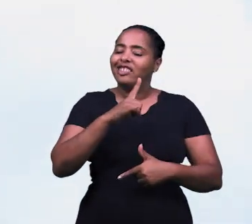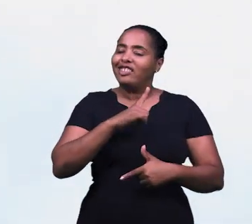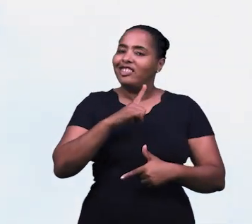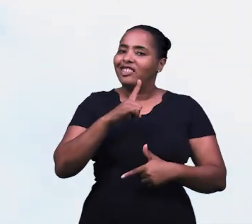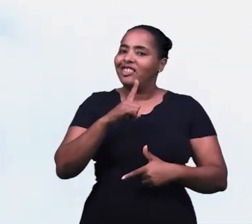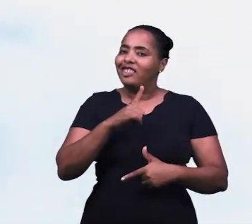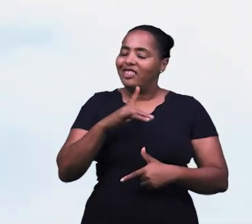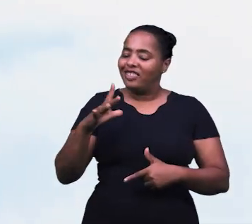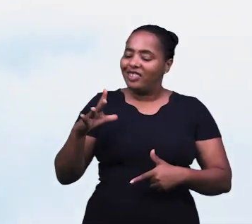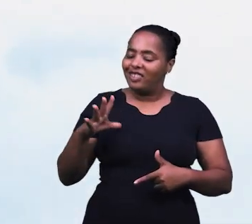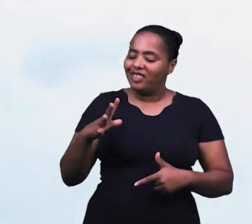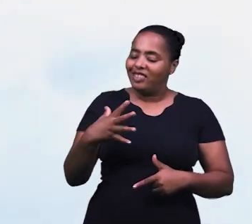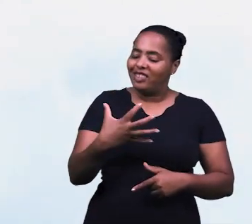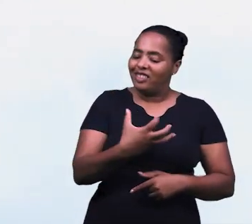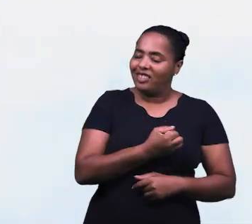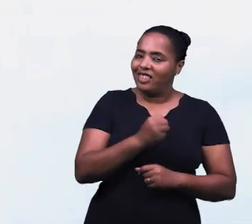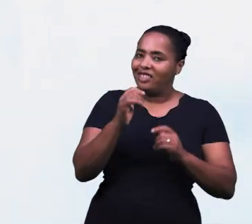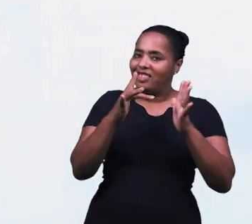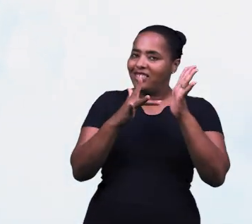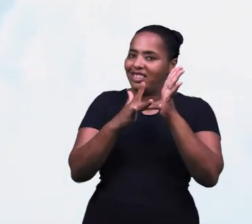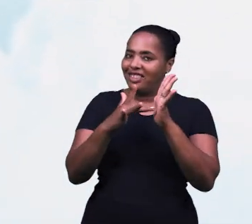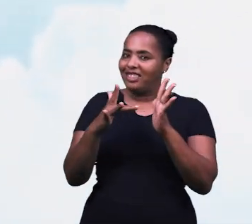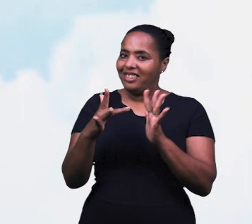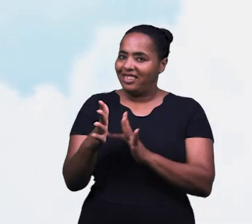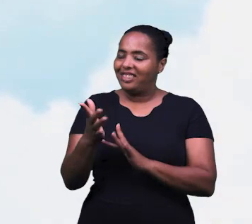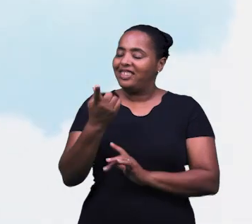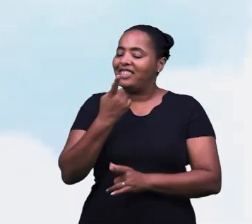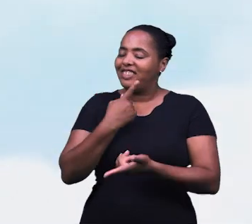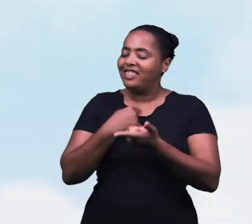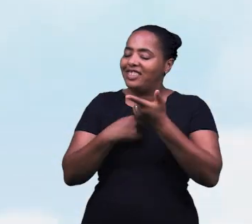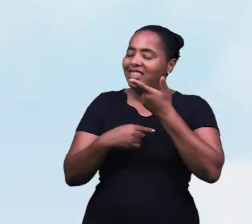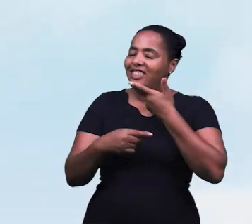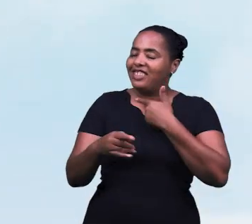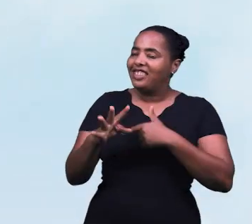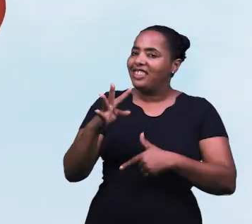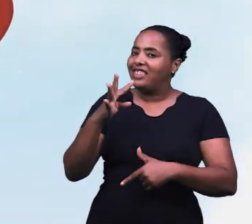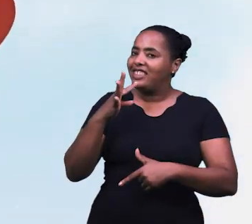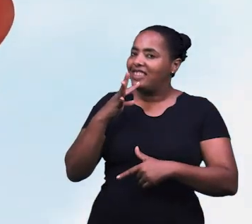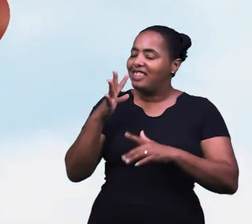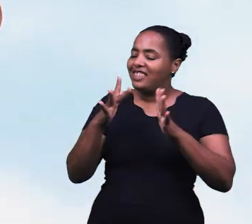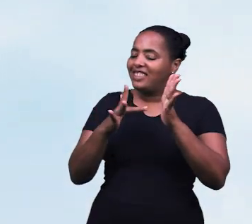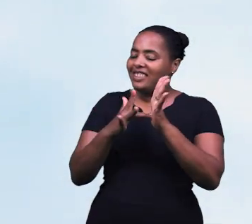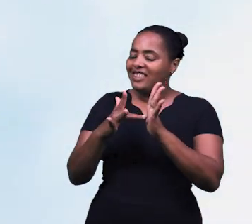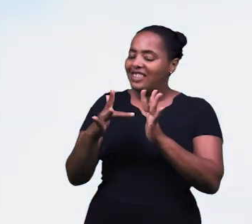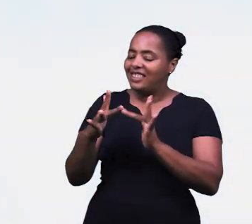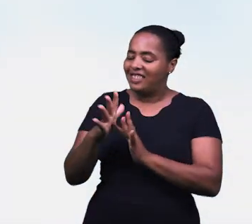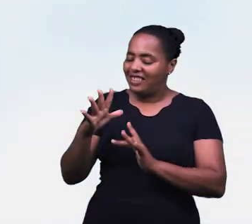Jesus que me